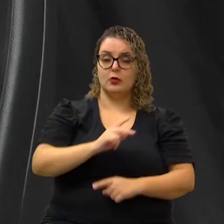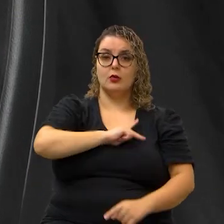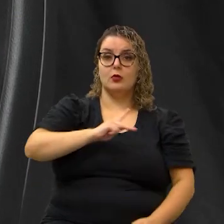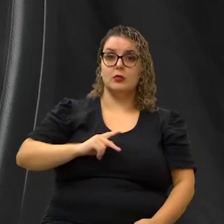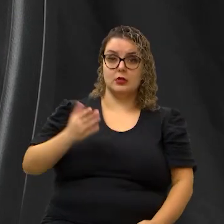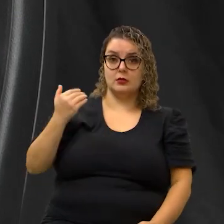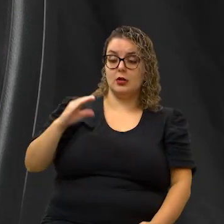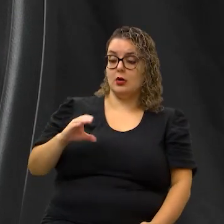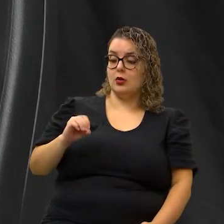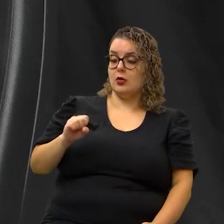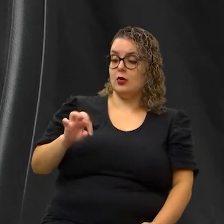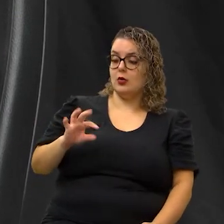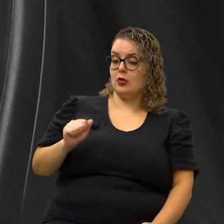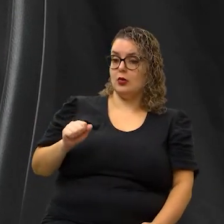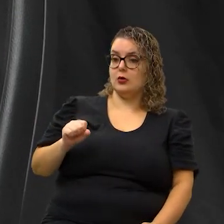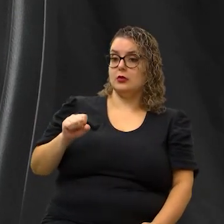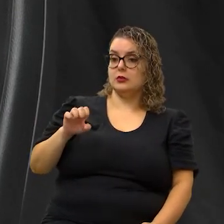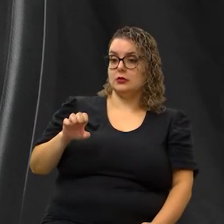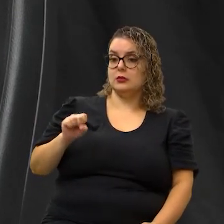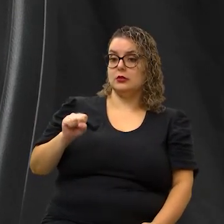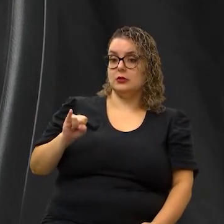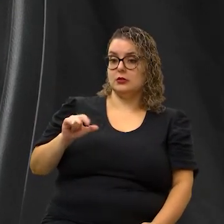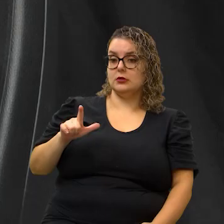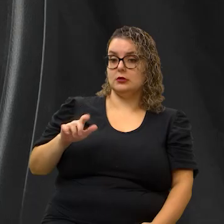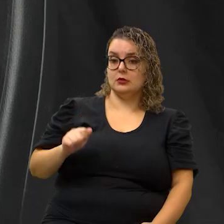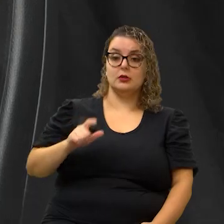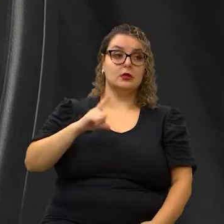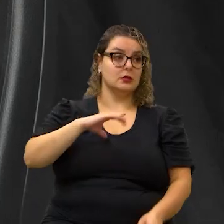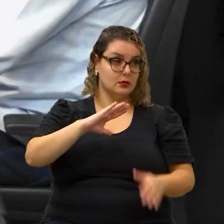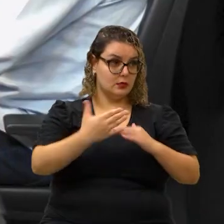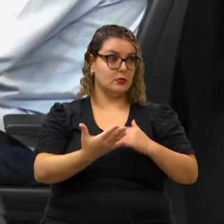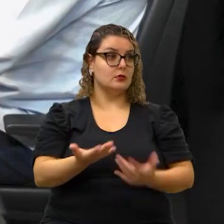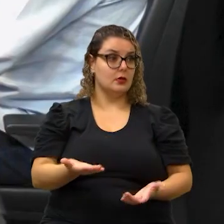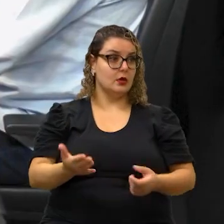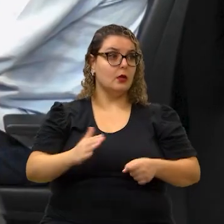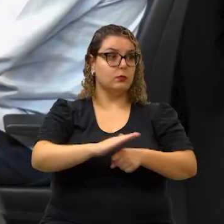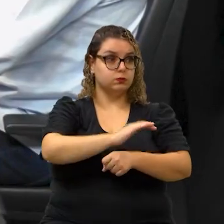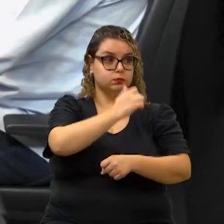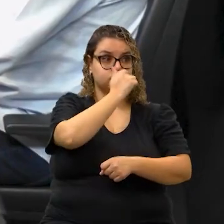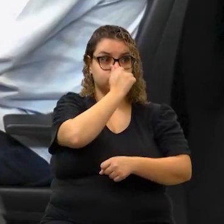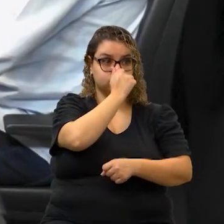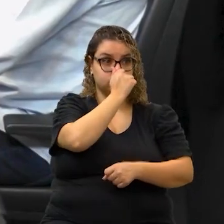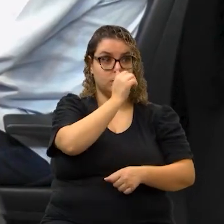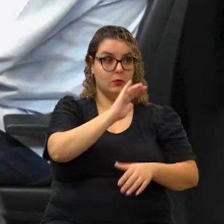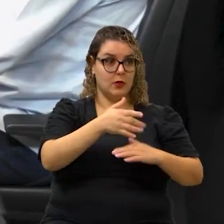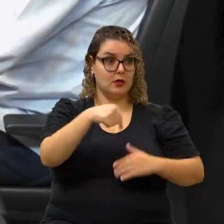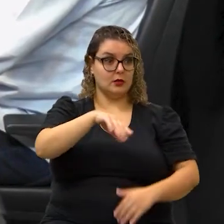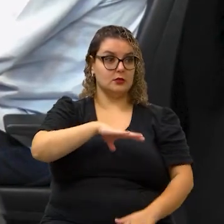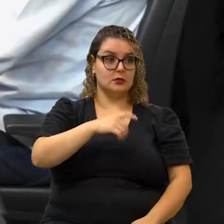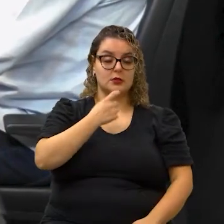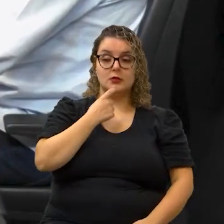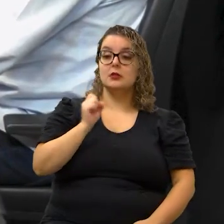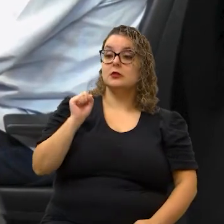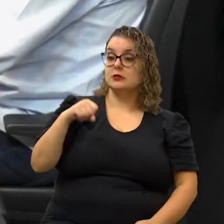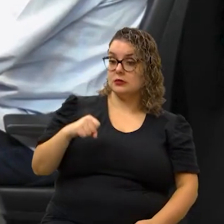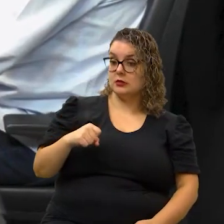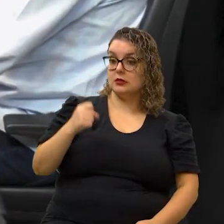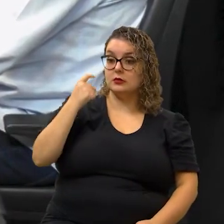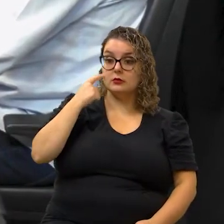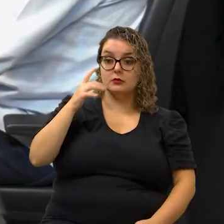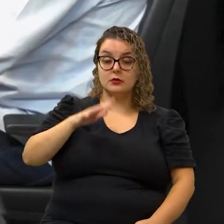presidentes na época, por exemplo, foi o Costa e Silva, que leva o nome de um bairro importante aqui na cidade, bem populoso. Bem